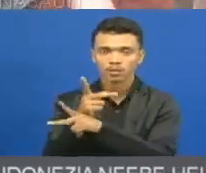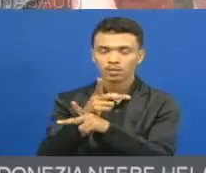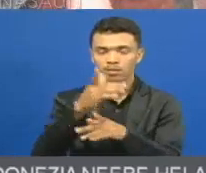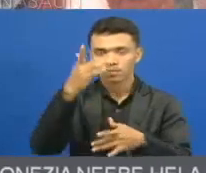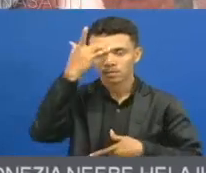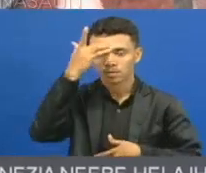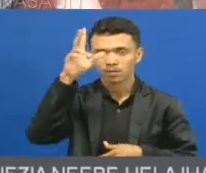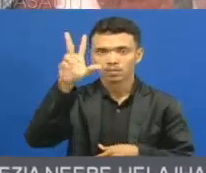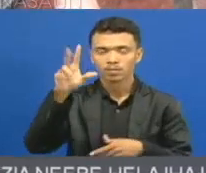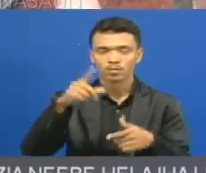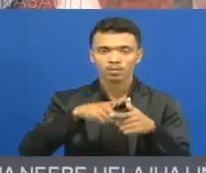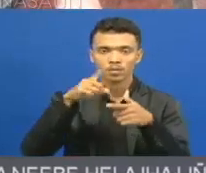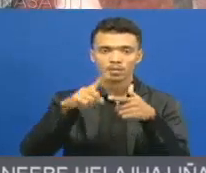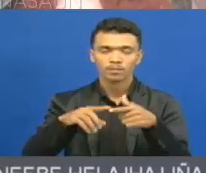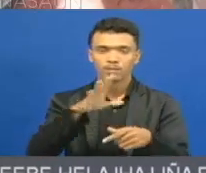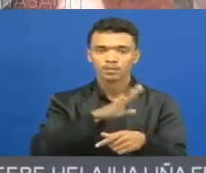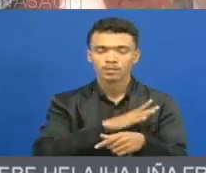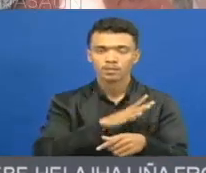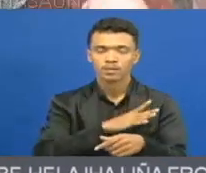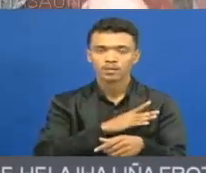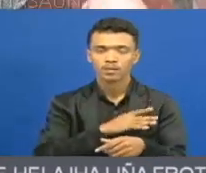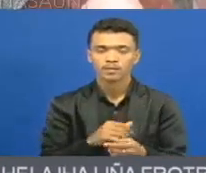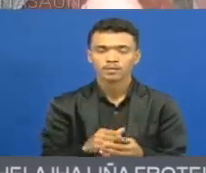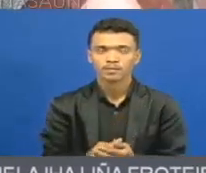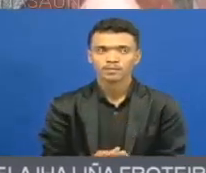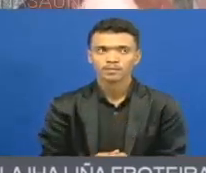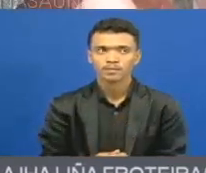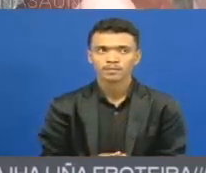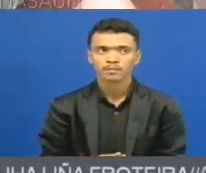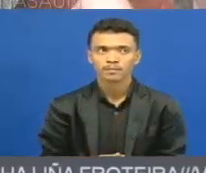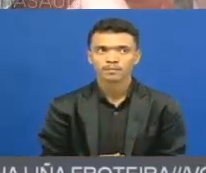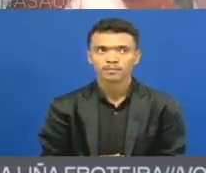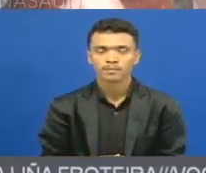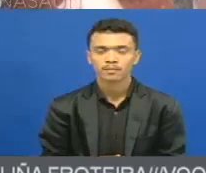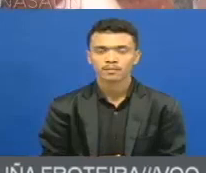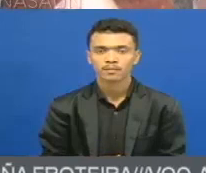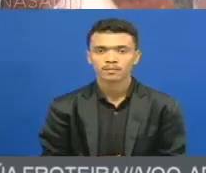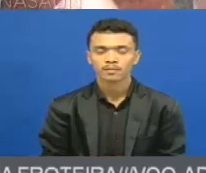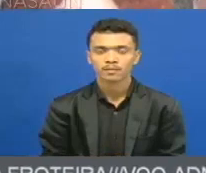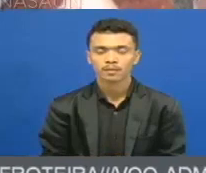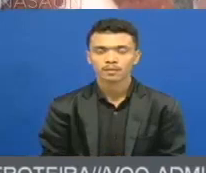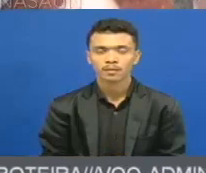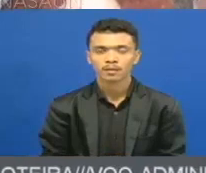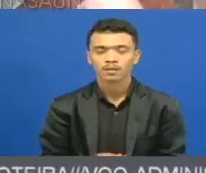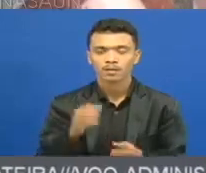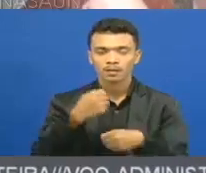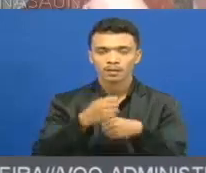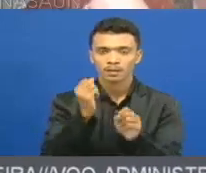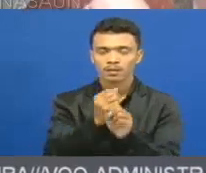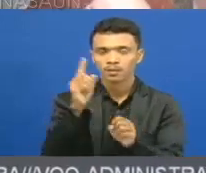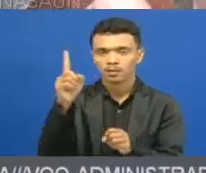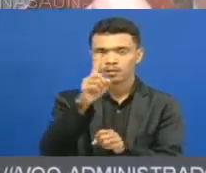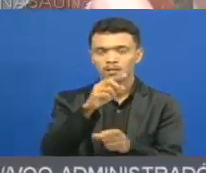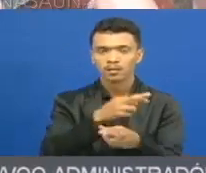e falo, mas tem falo, então o horário é muito. A parte Vini, a parte Napa, a parte o Silo, a parte Nia. Então, o resultado